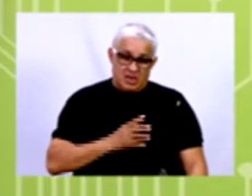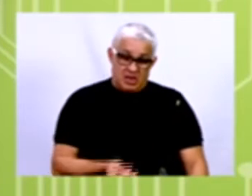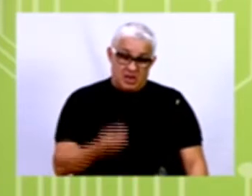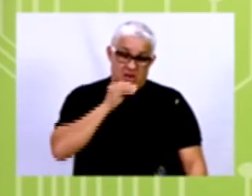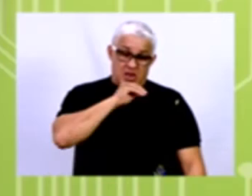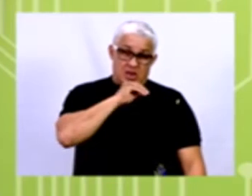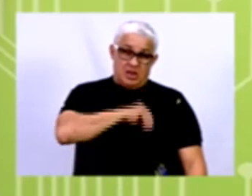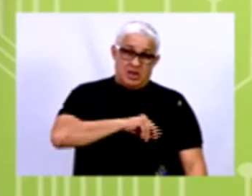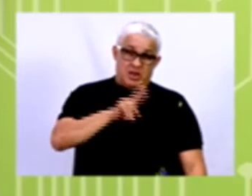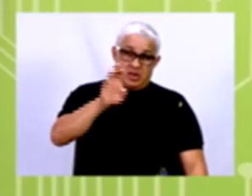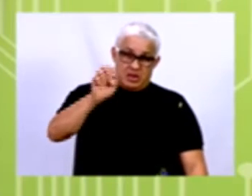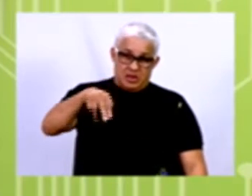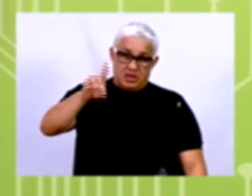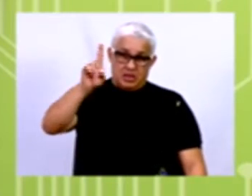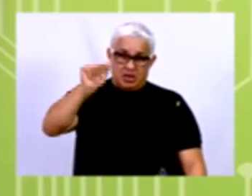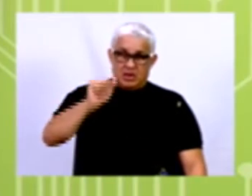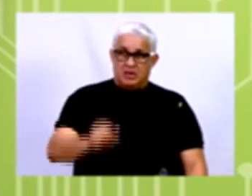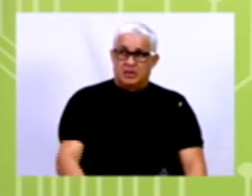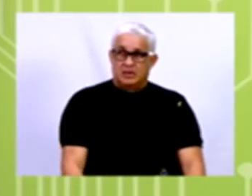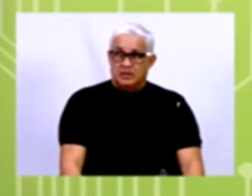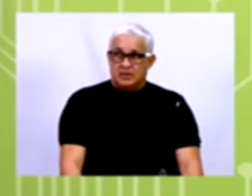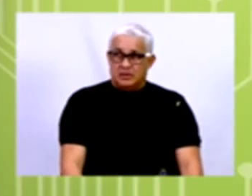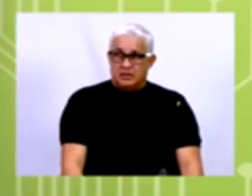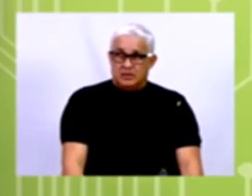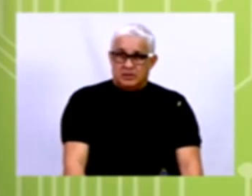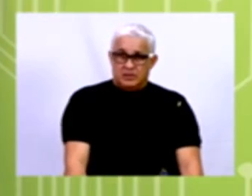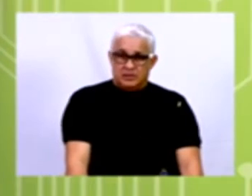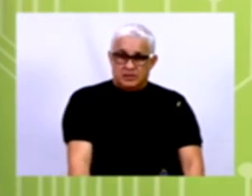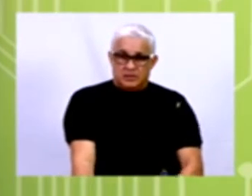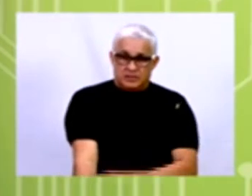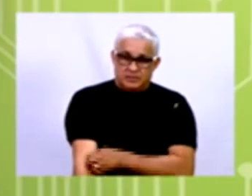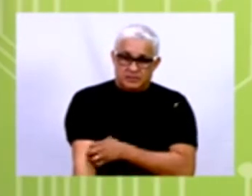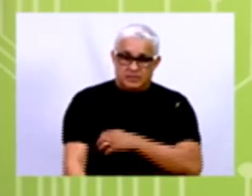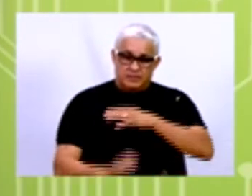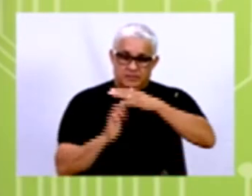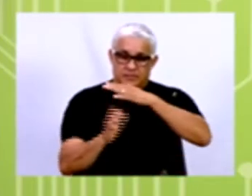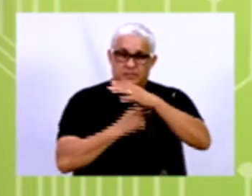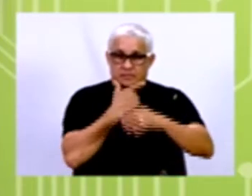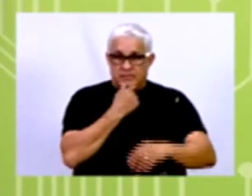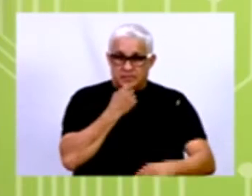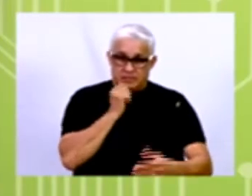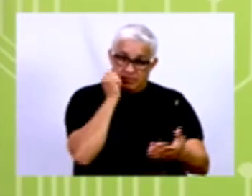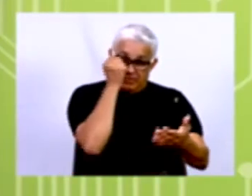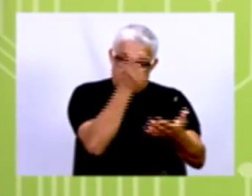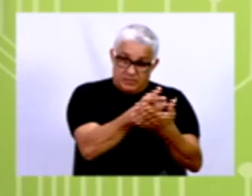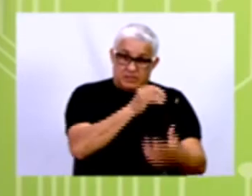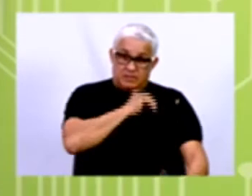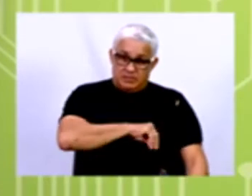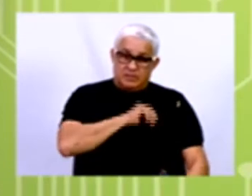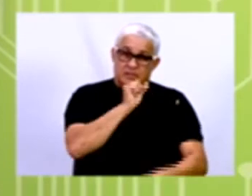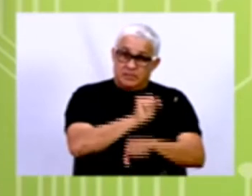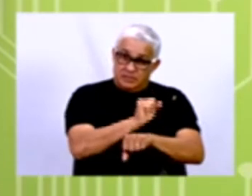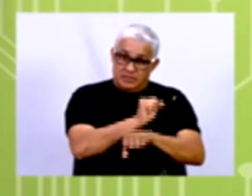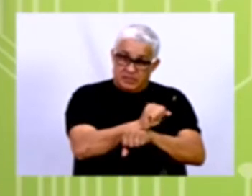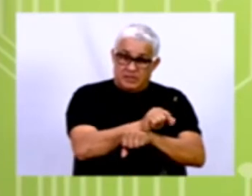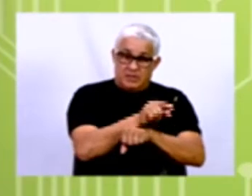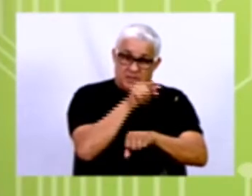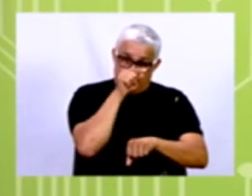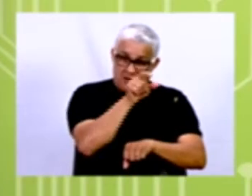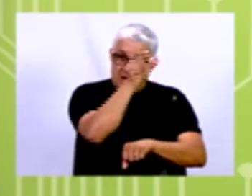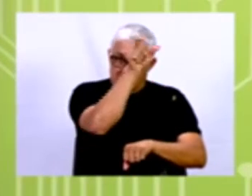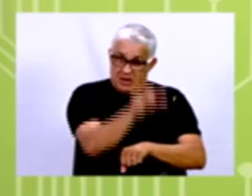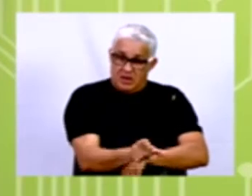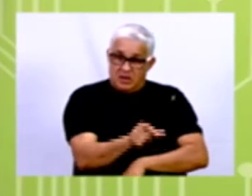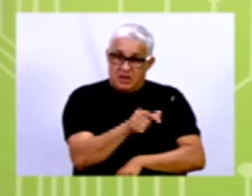renda do fluxo circular, o empresário que pagou essa renda espera que ele vá gastar